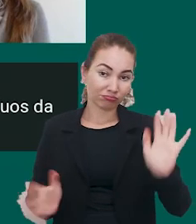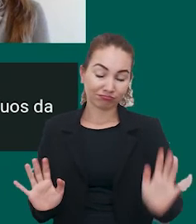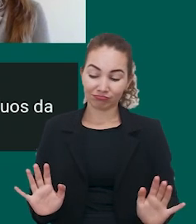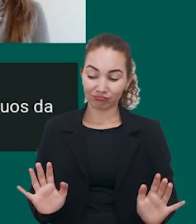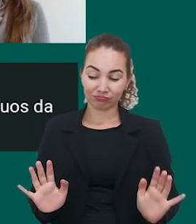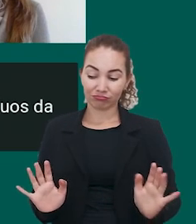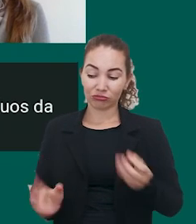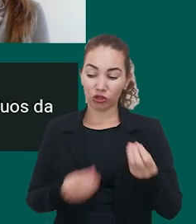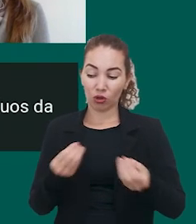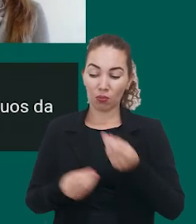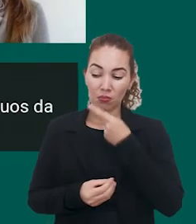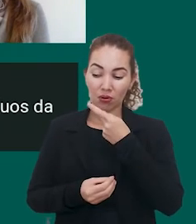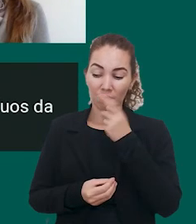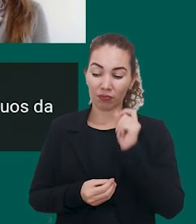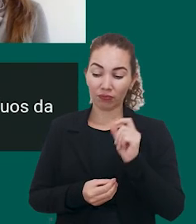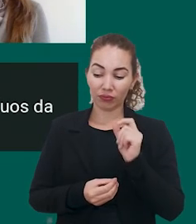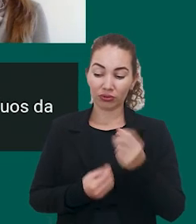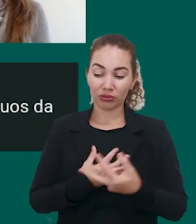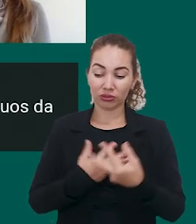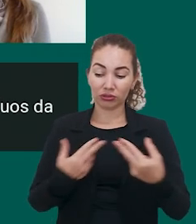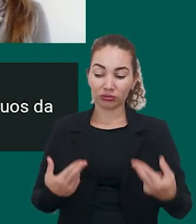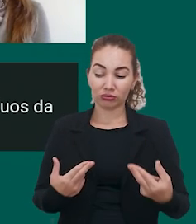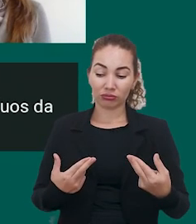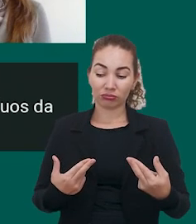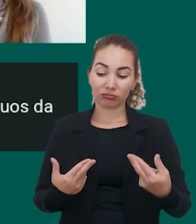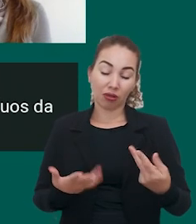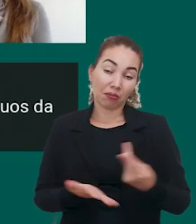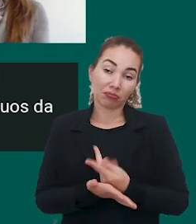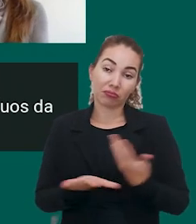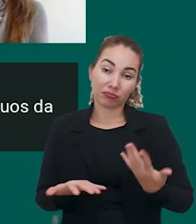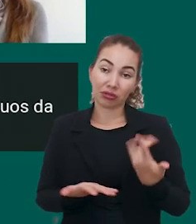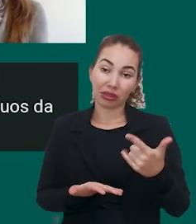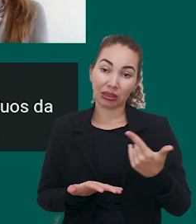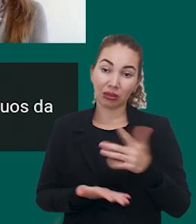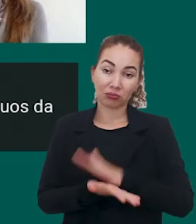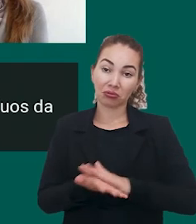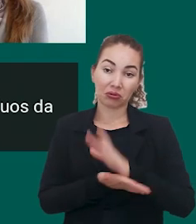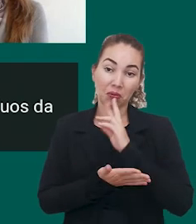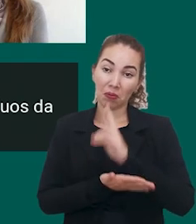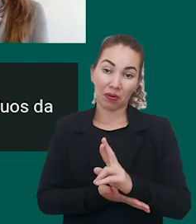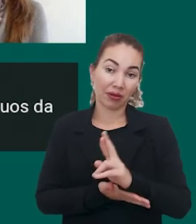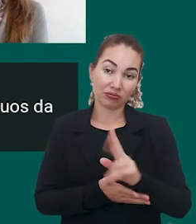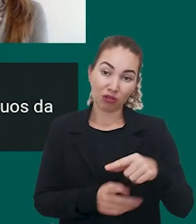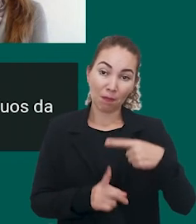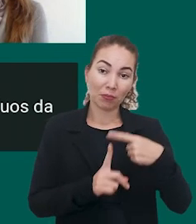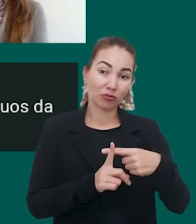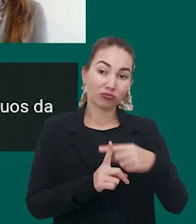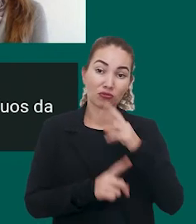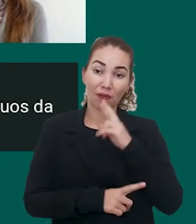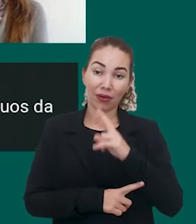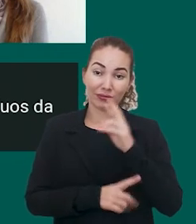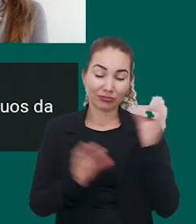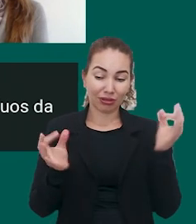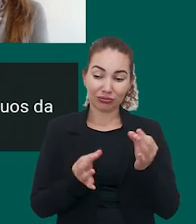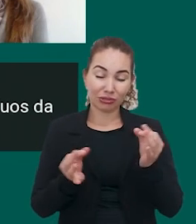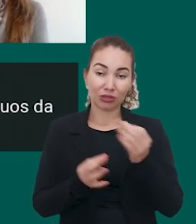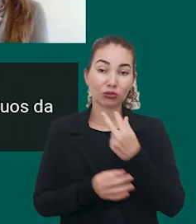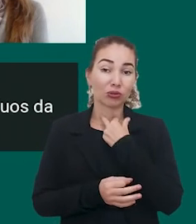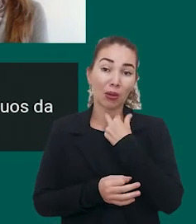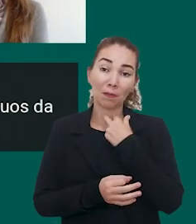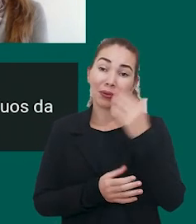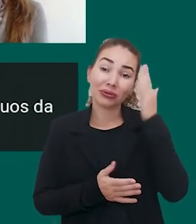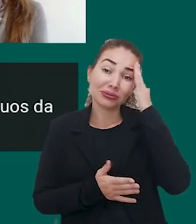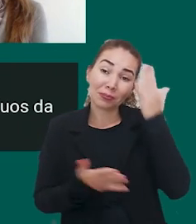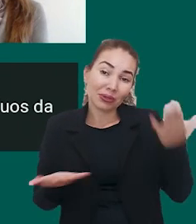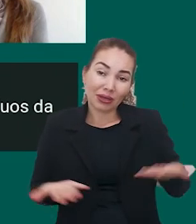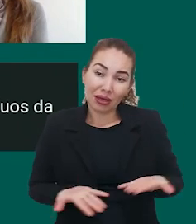eu falei, esses estudos estão ocorrendo, né? A gente não tem nenhum resultado desses estudos ainda, tá? Então não dá para saber. Mas eu tenho quase